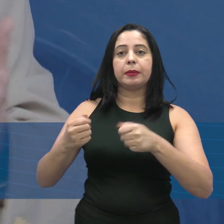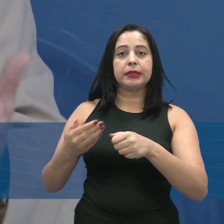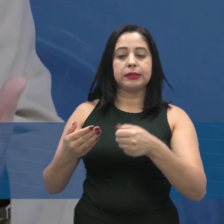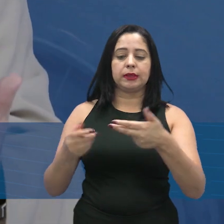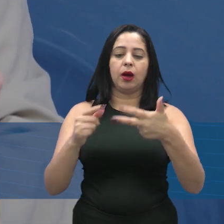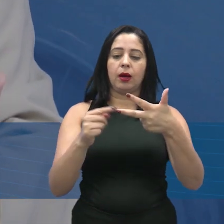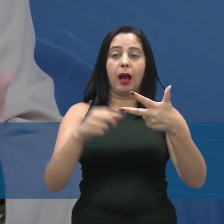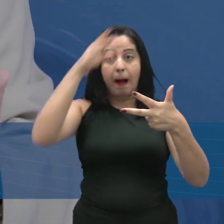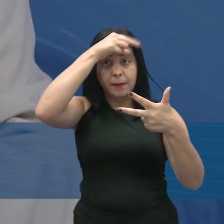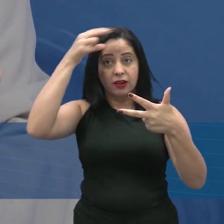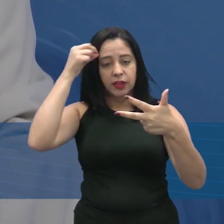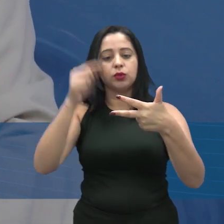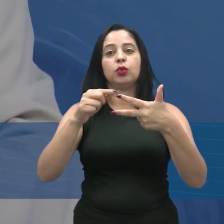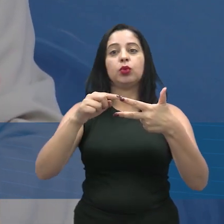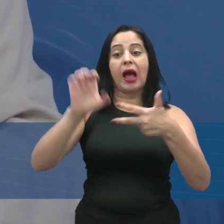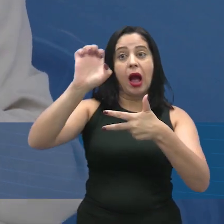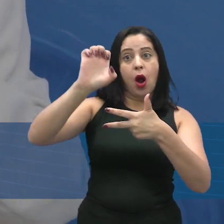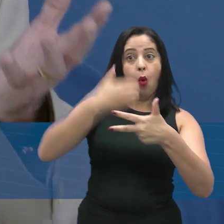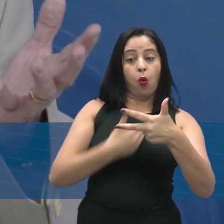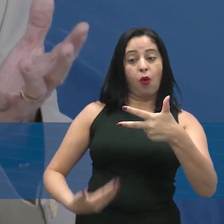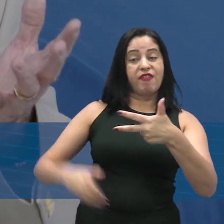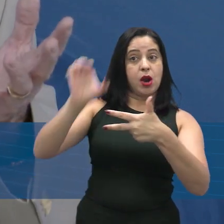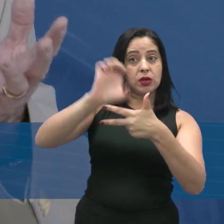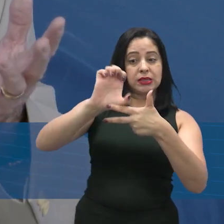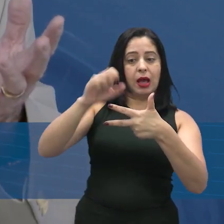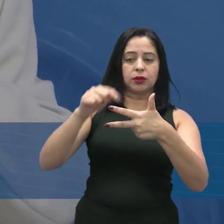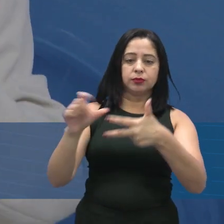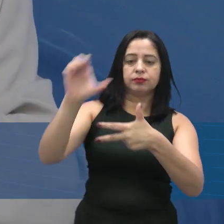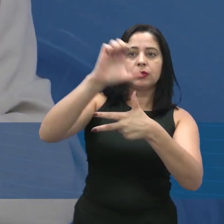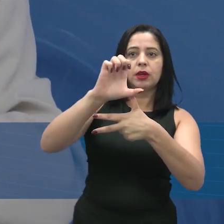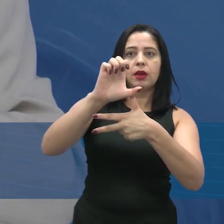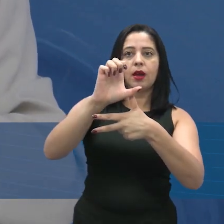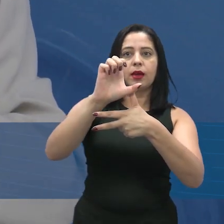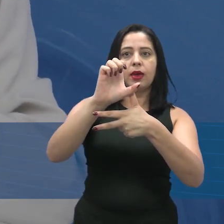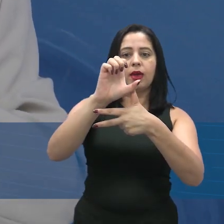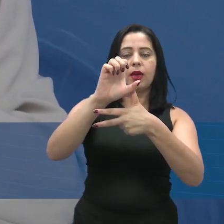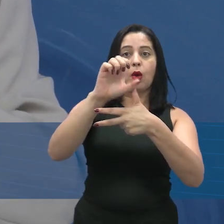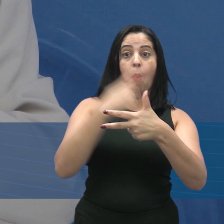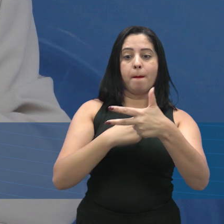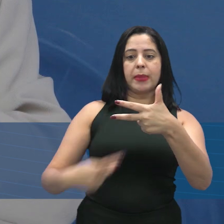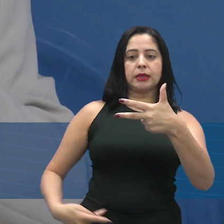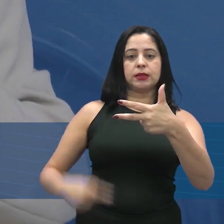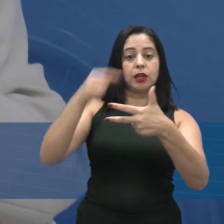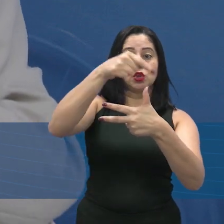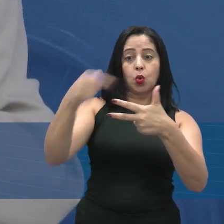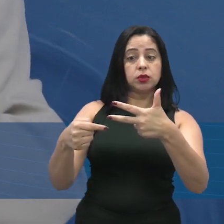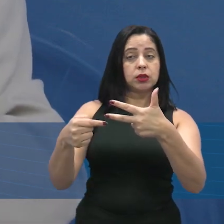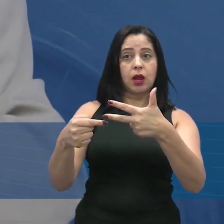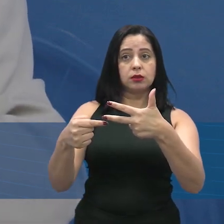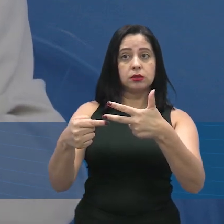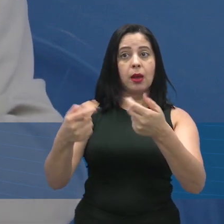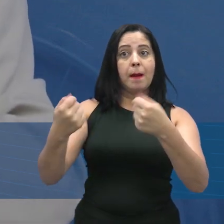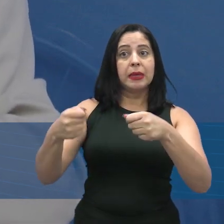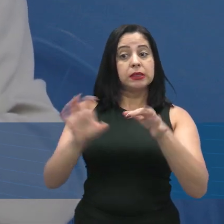e vice-versa, né? E tira os viés ideológicos, porque o cidadão, ele não se alimenta de